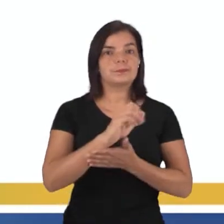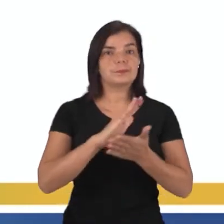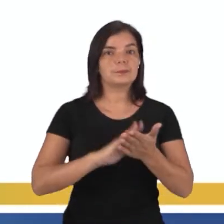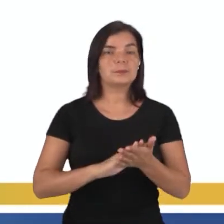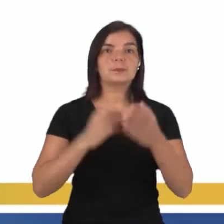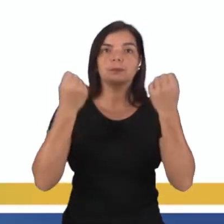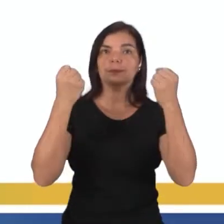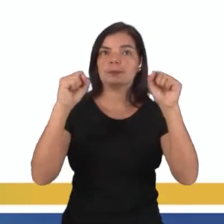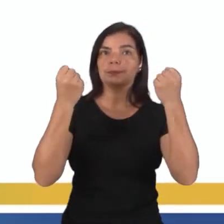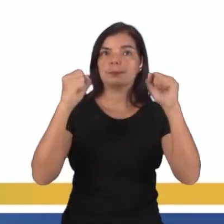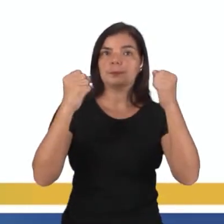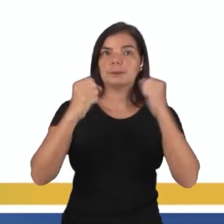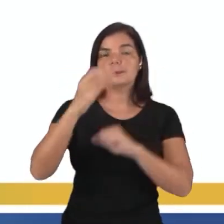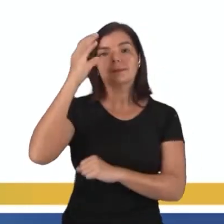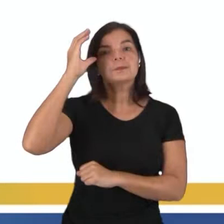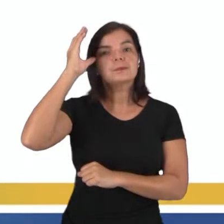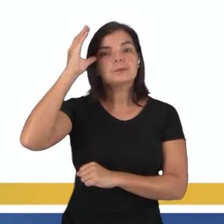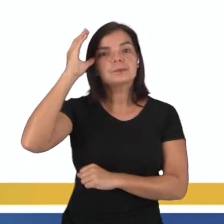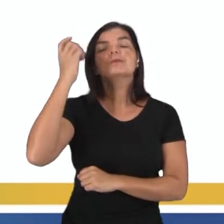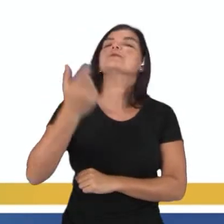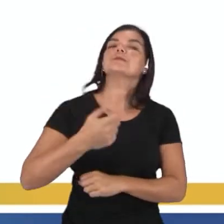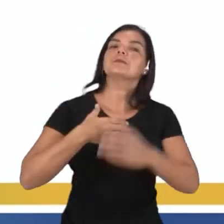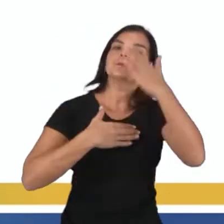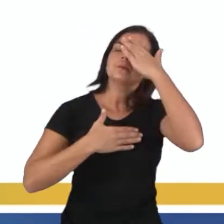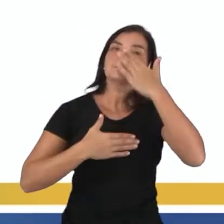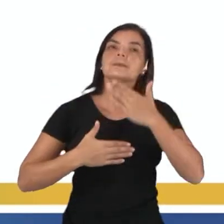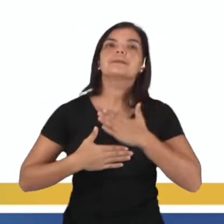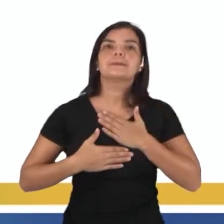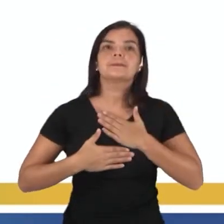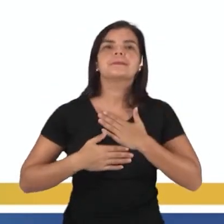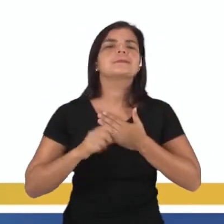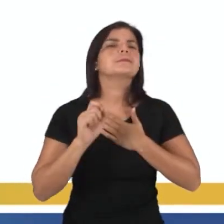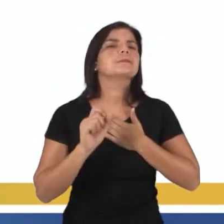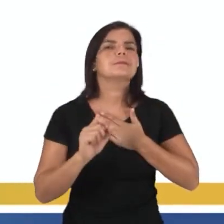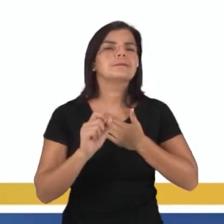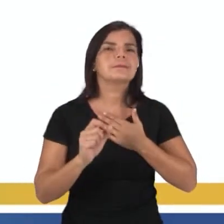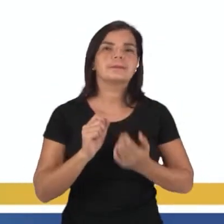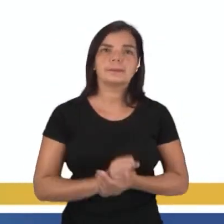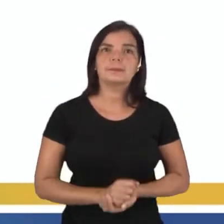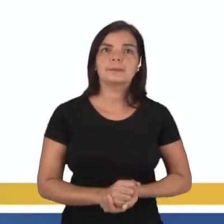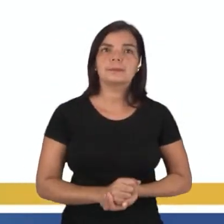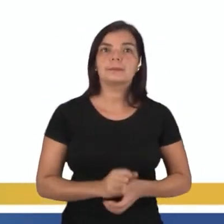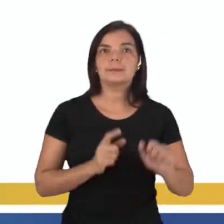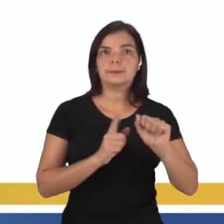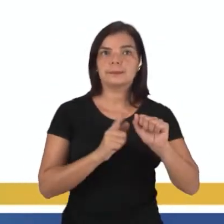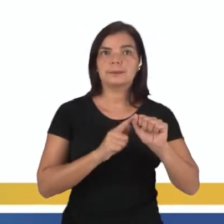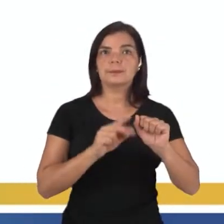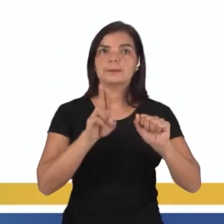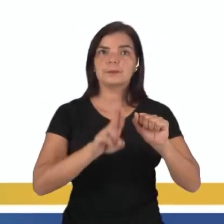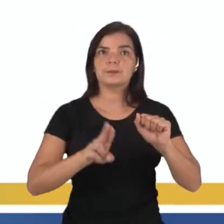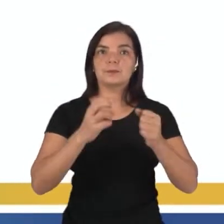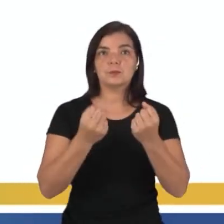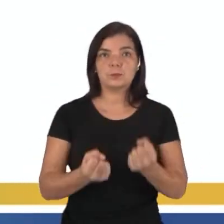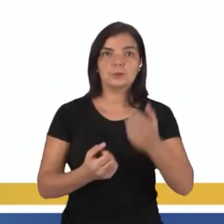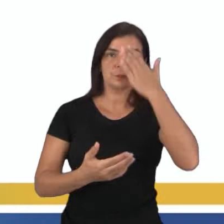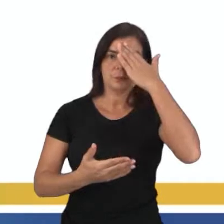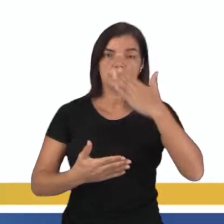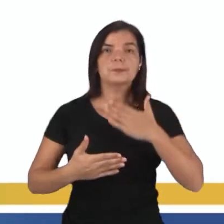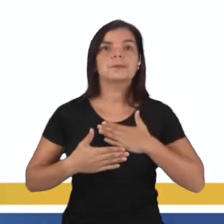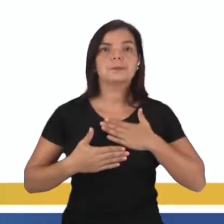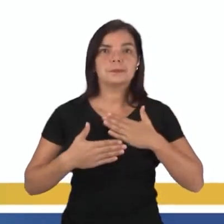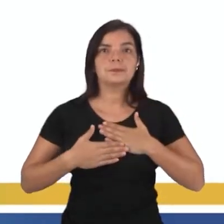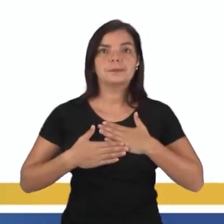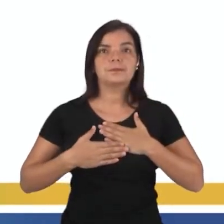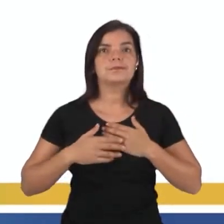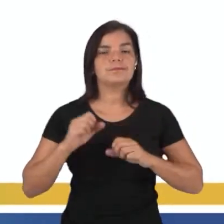Exercitando. Sobre a ginástica de conscientização corporal, né? O que é a ginástica? A. É utilizar o peso do